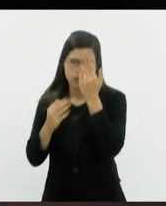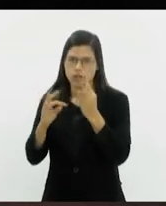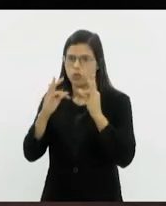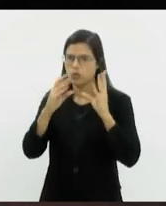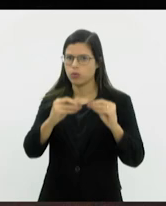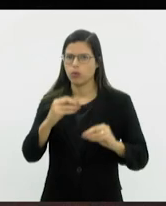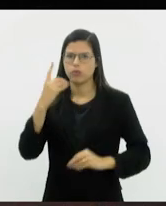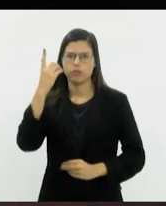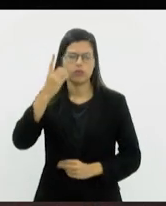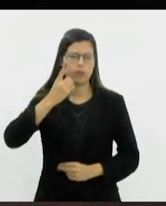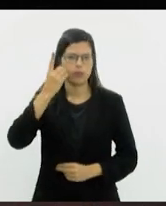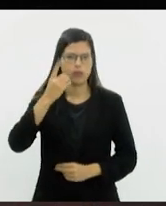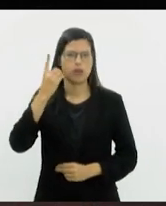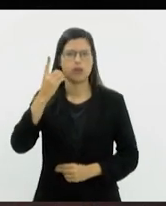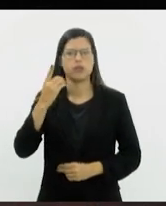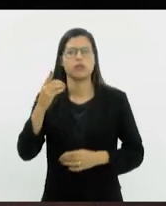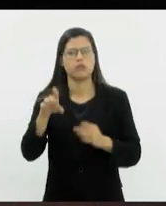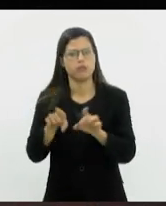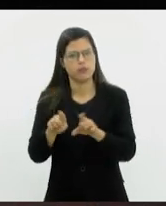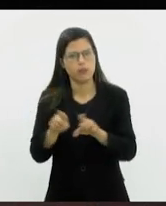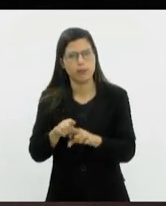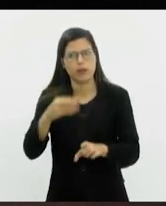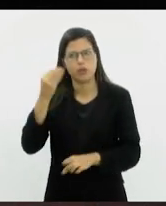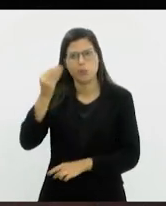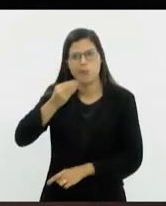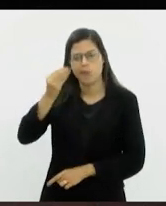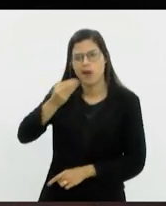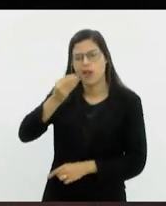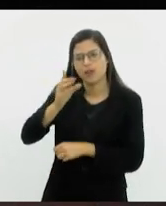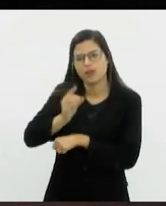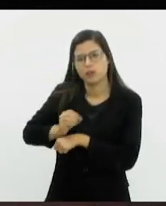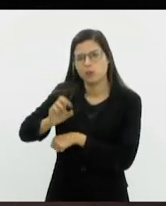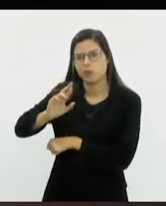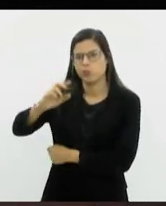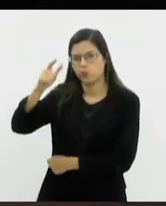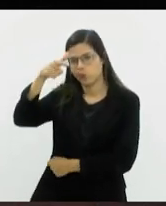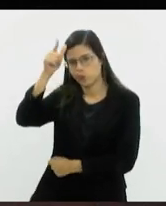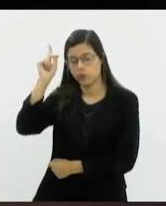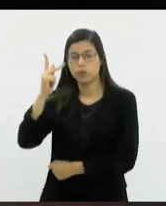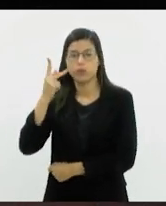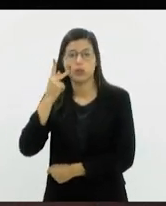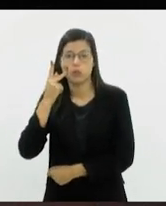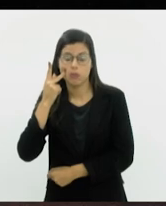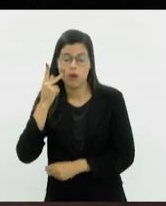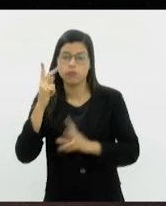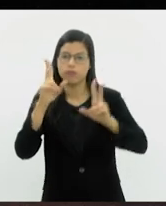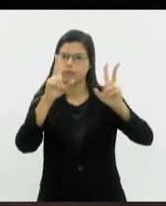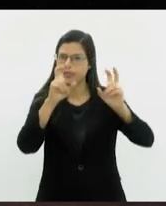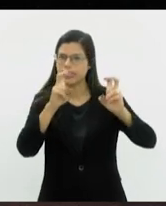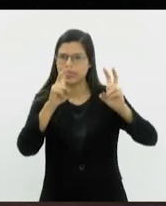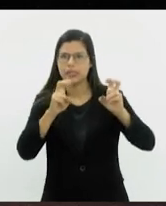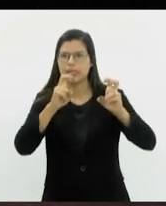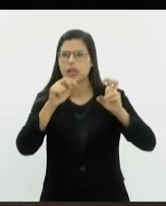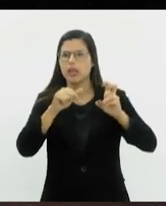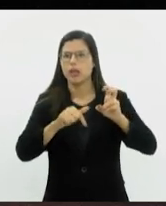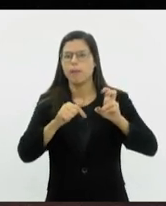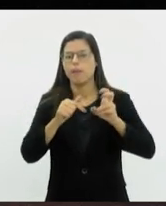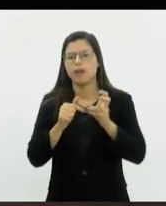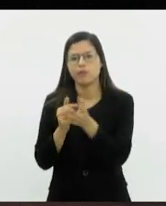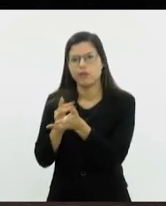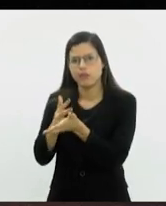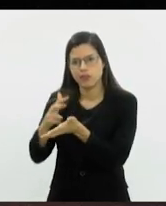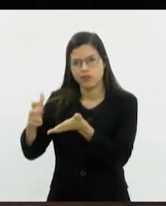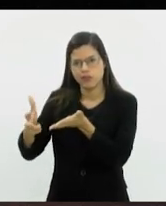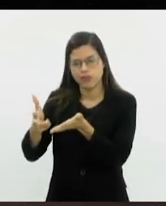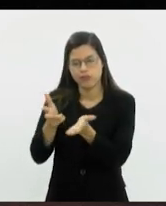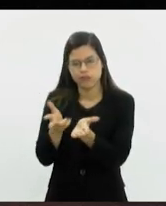agradecer a experiência que o doutor Luiz Paulo nos passa aqui em assuntos, muitas das vezes, assuntos tributários. Né?